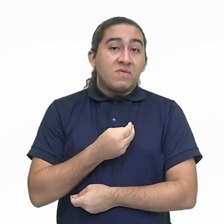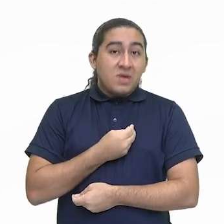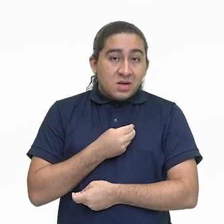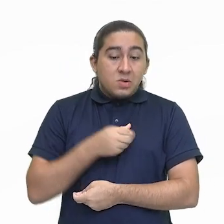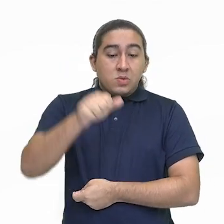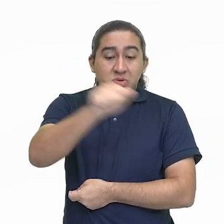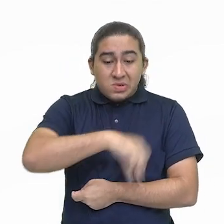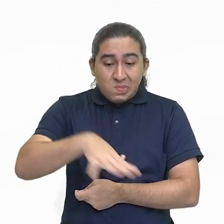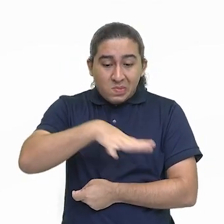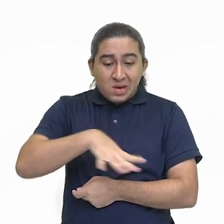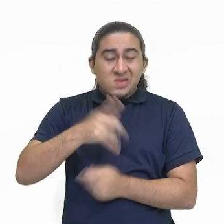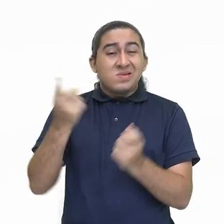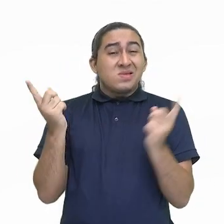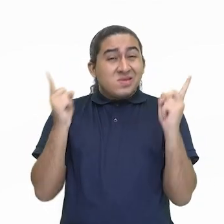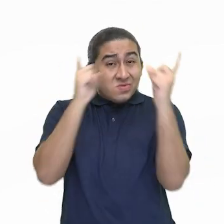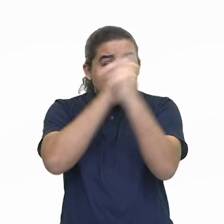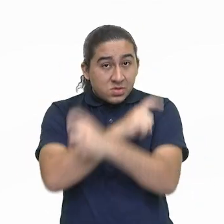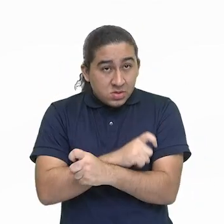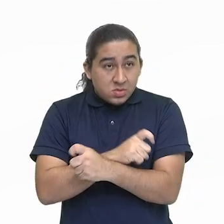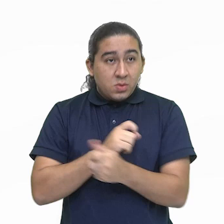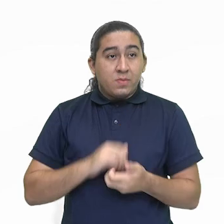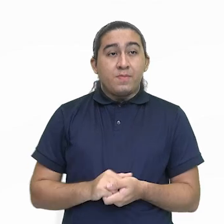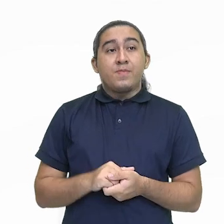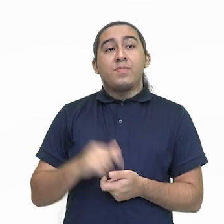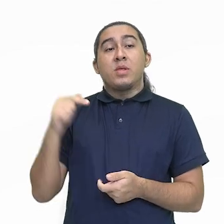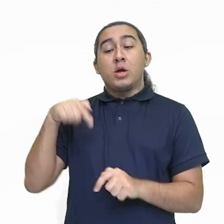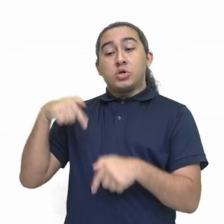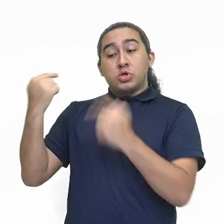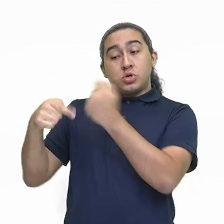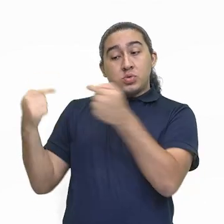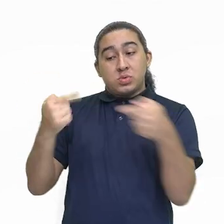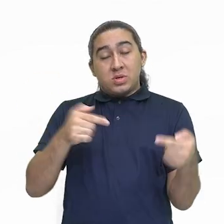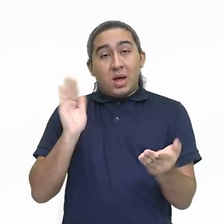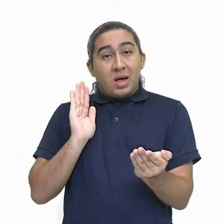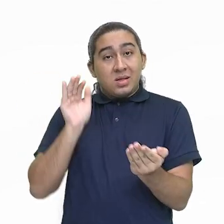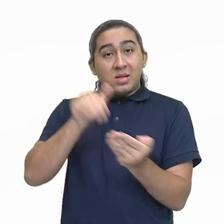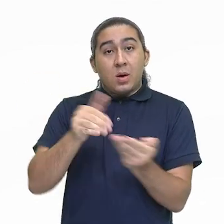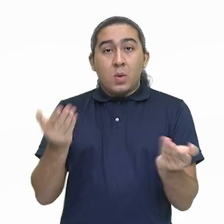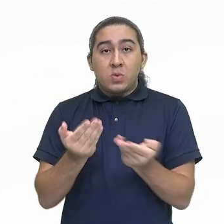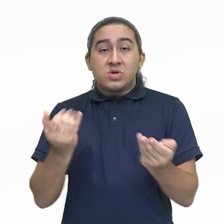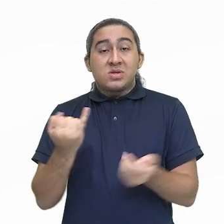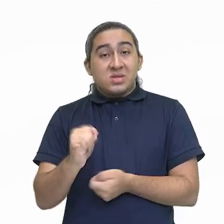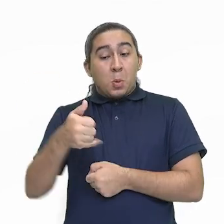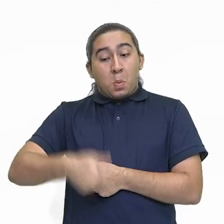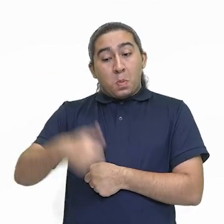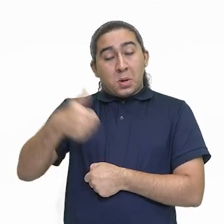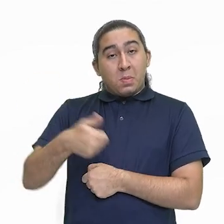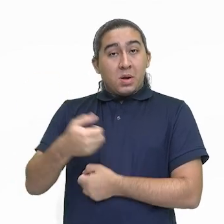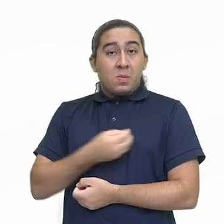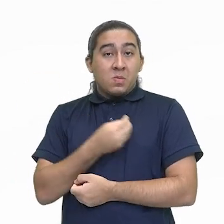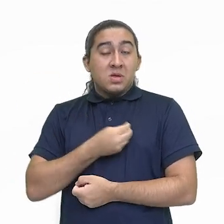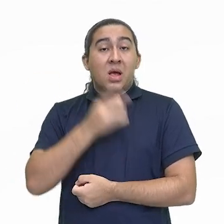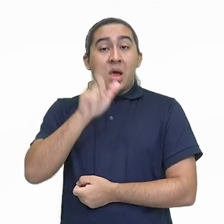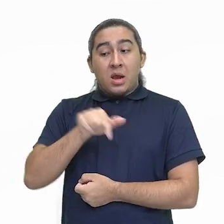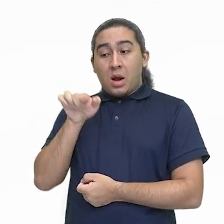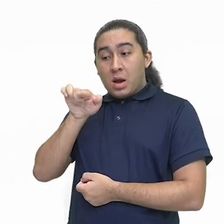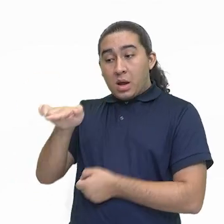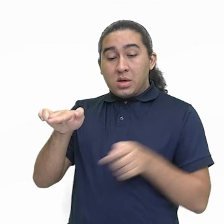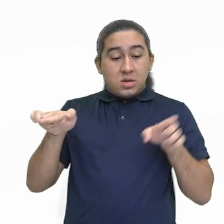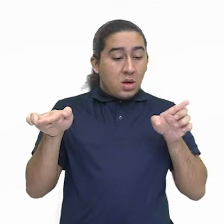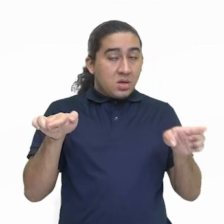tão remoto, né? Muito se discute ainda se o primeiro ser vivo era autotrófico ou se